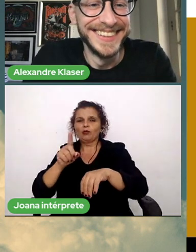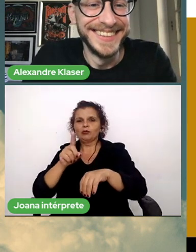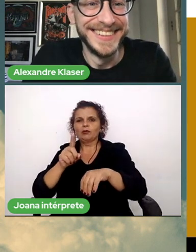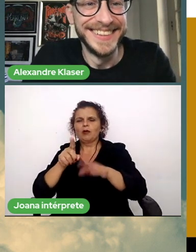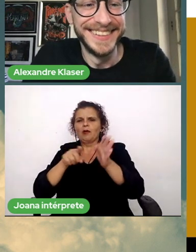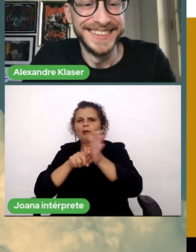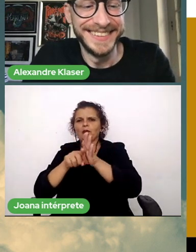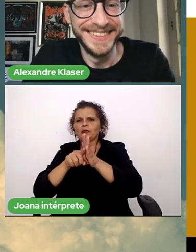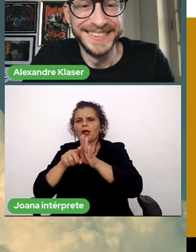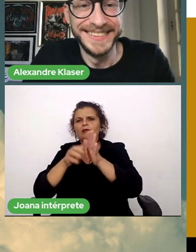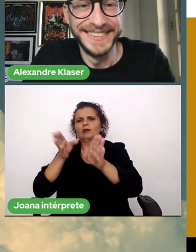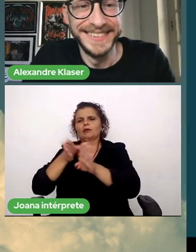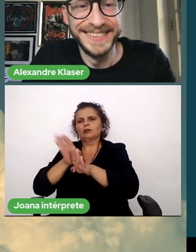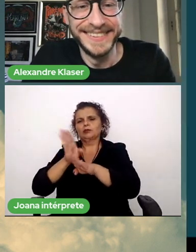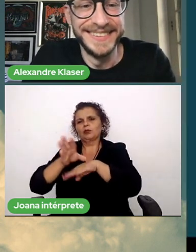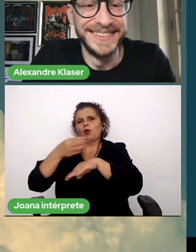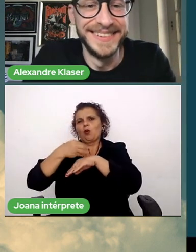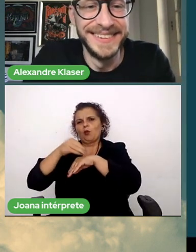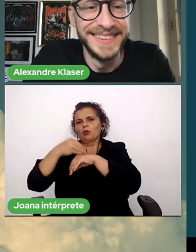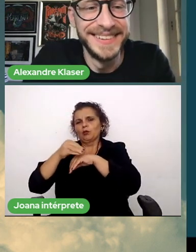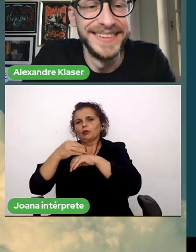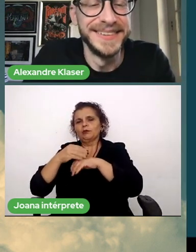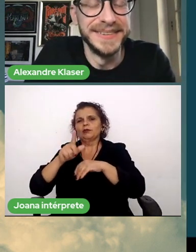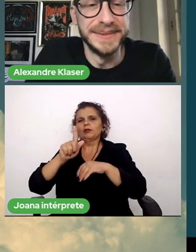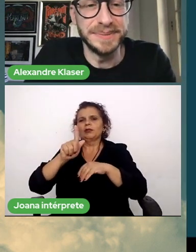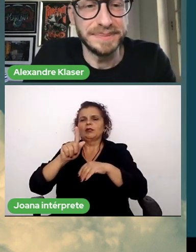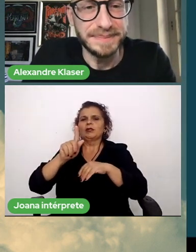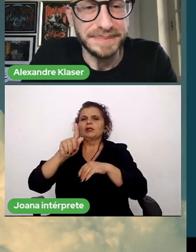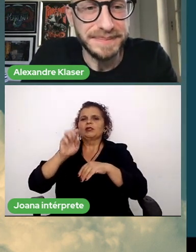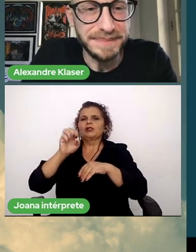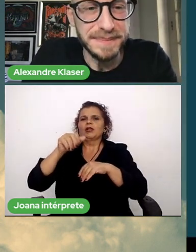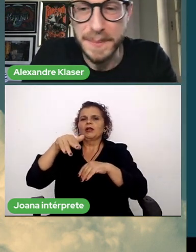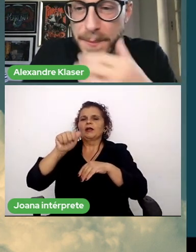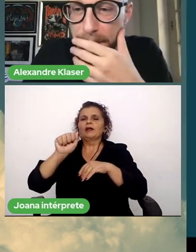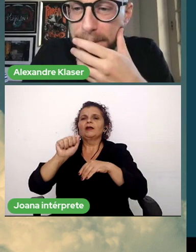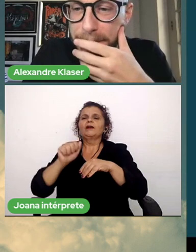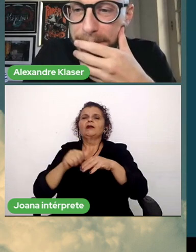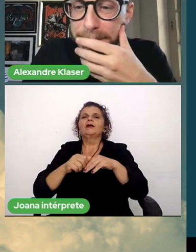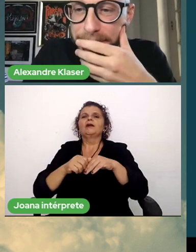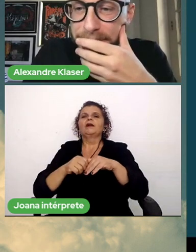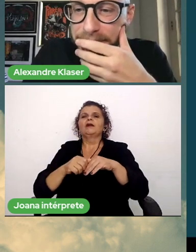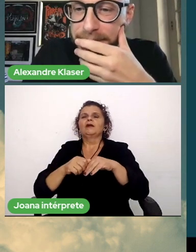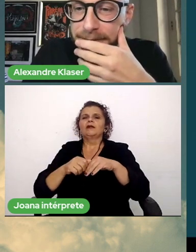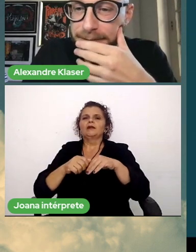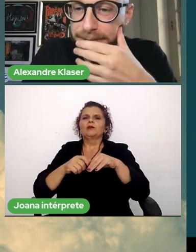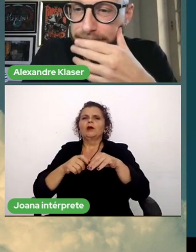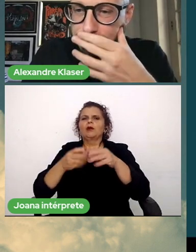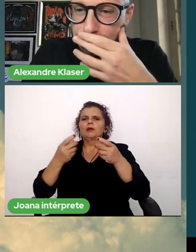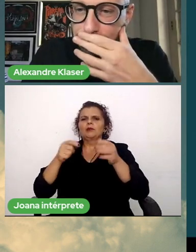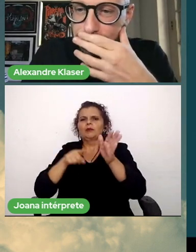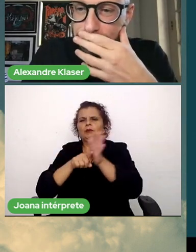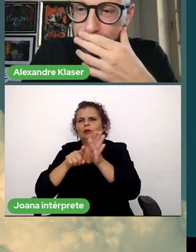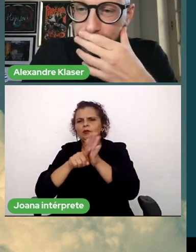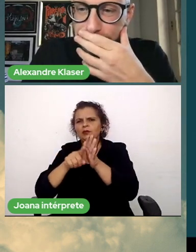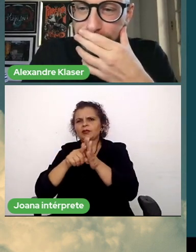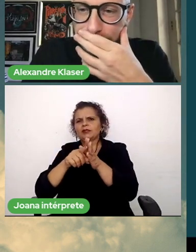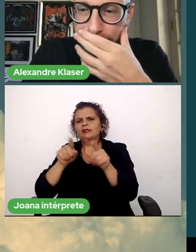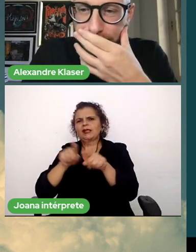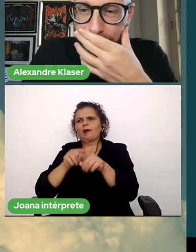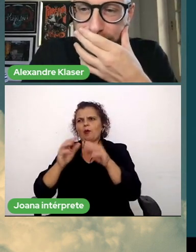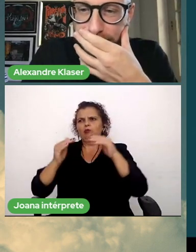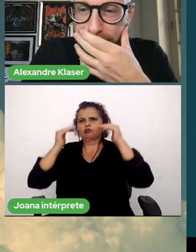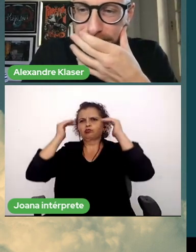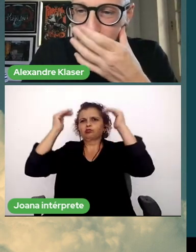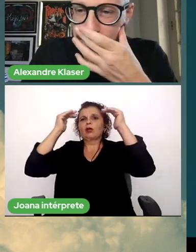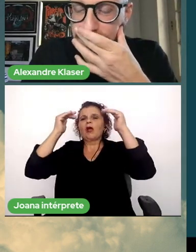mais um comentário do Jean sobre que é bem comum a alta hierarquia querer que a